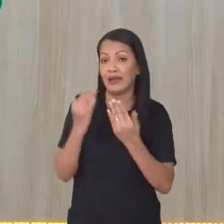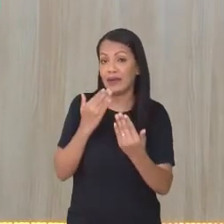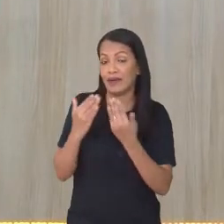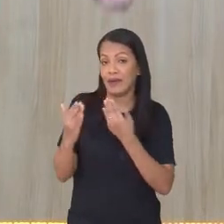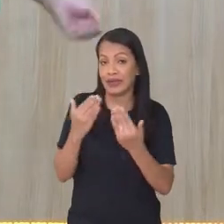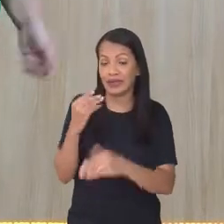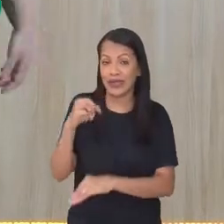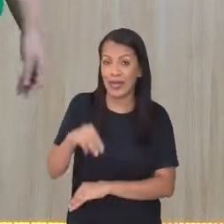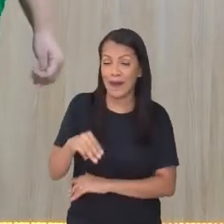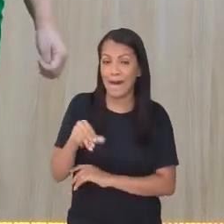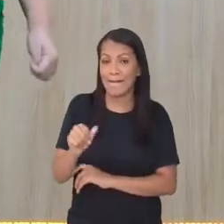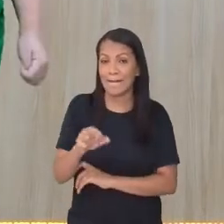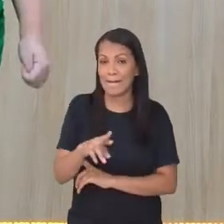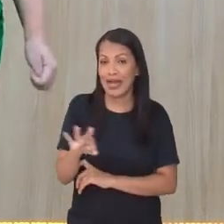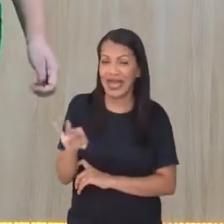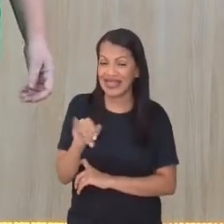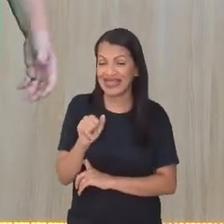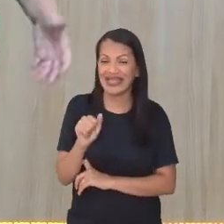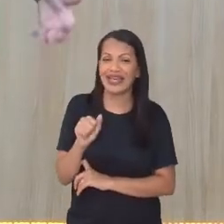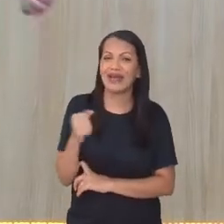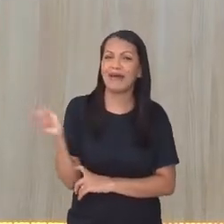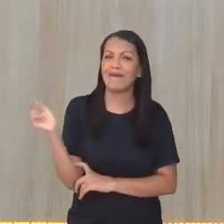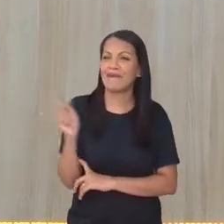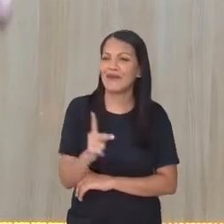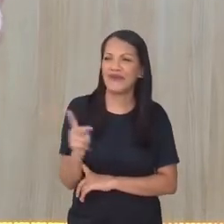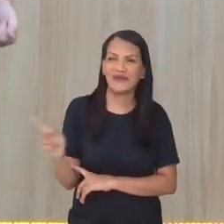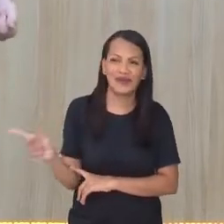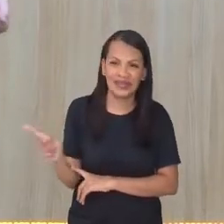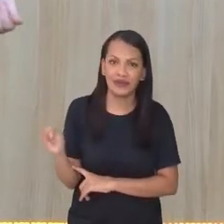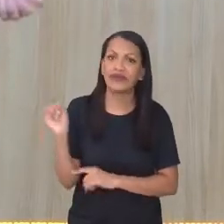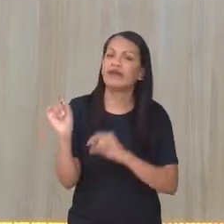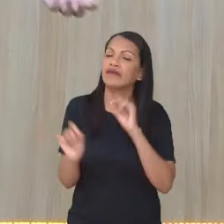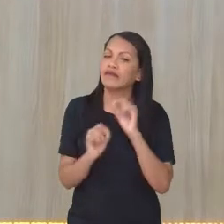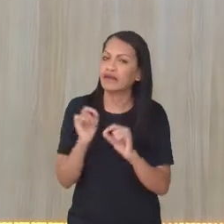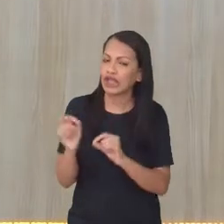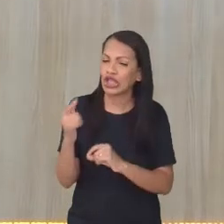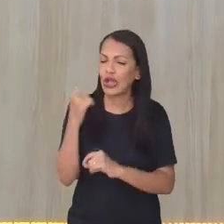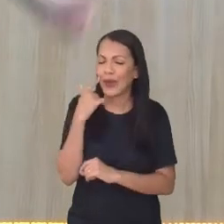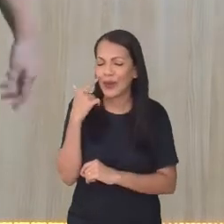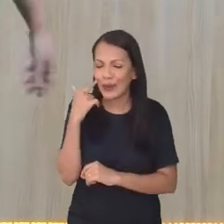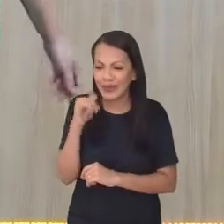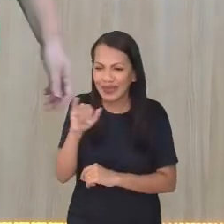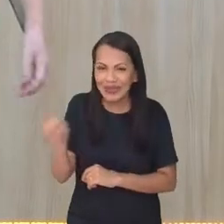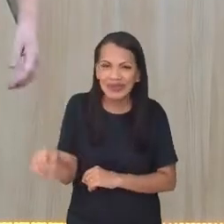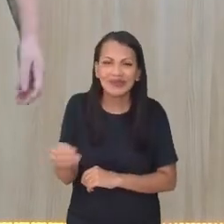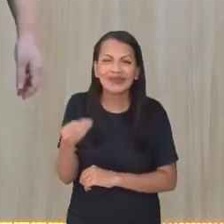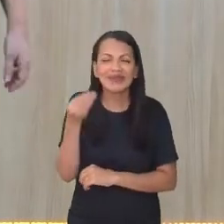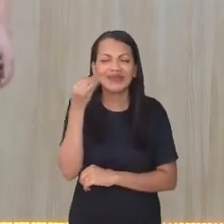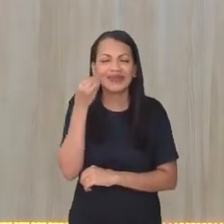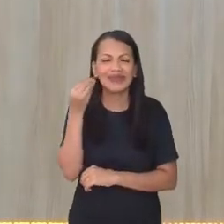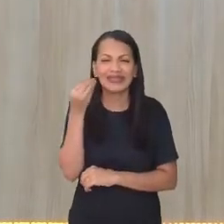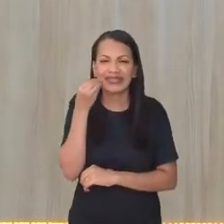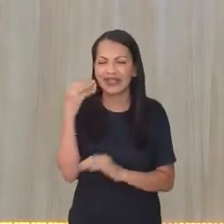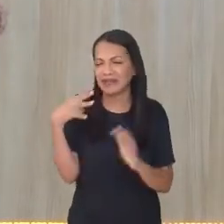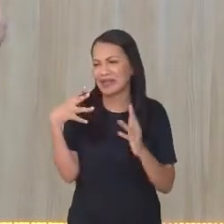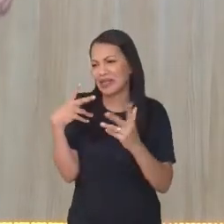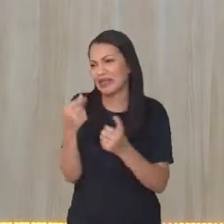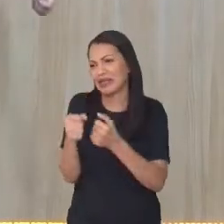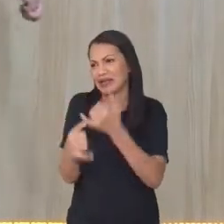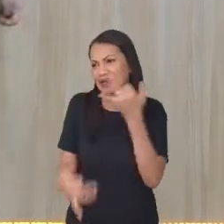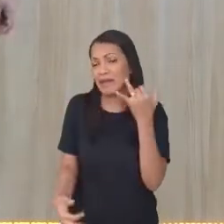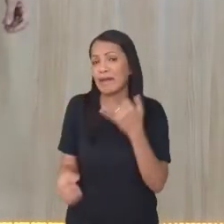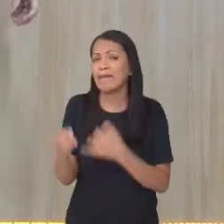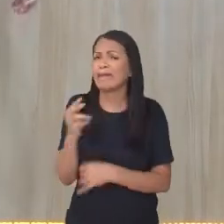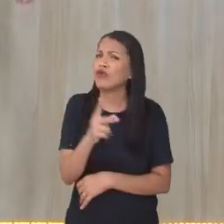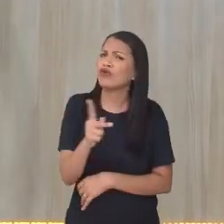com Marta, professora que está me dando o privilégio de estar no meu chat. Professora